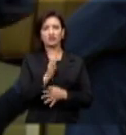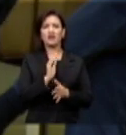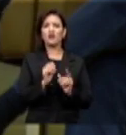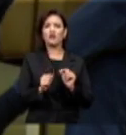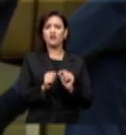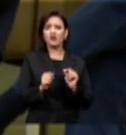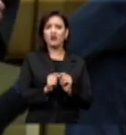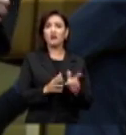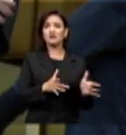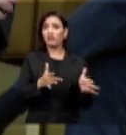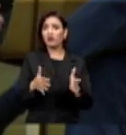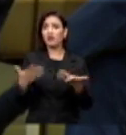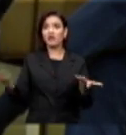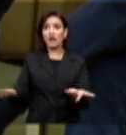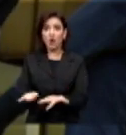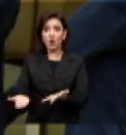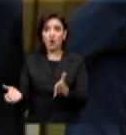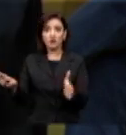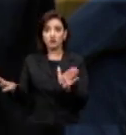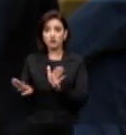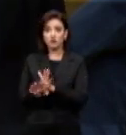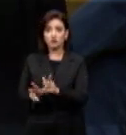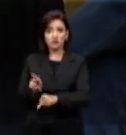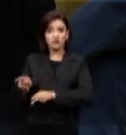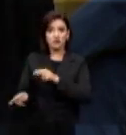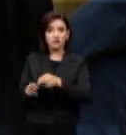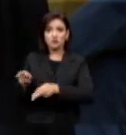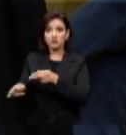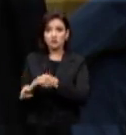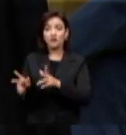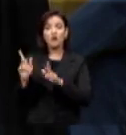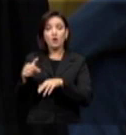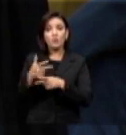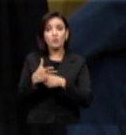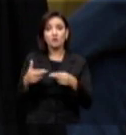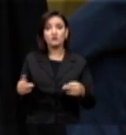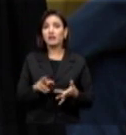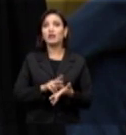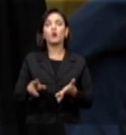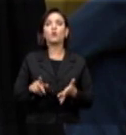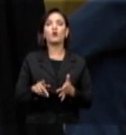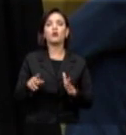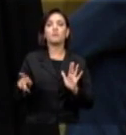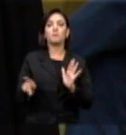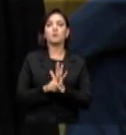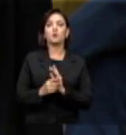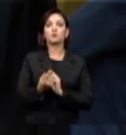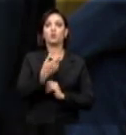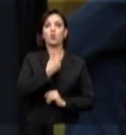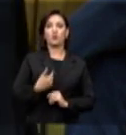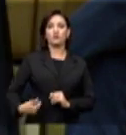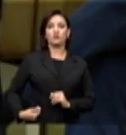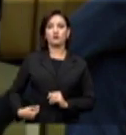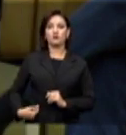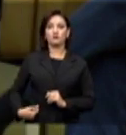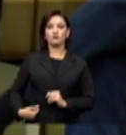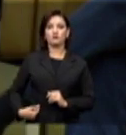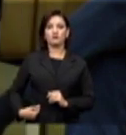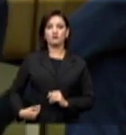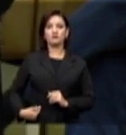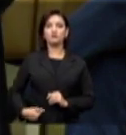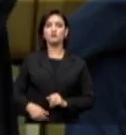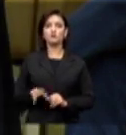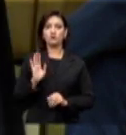antecessores, é fruto de uma construção que se estende além de um governo. Nós temos pelo menos 3 governos